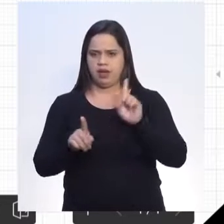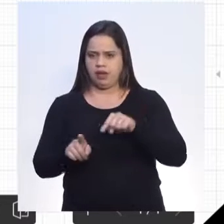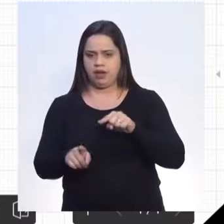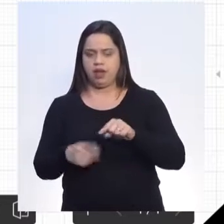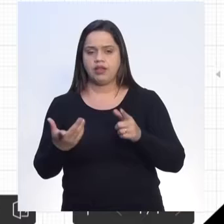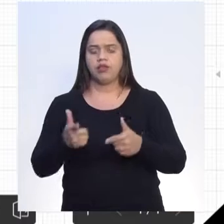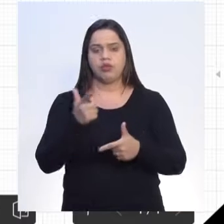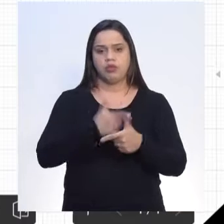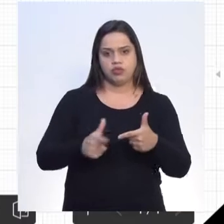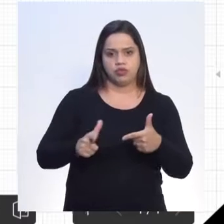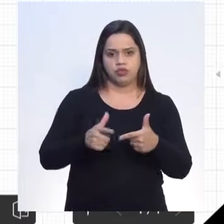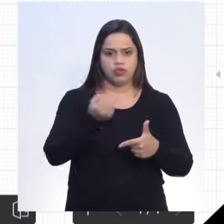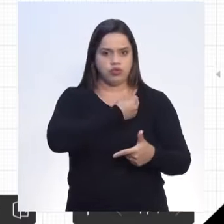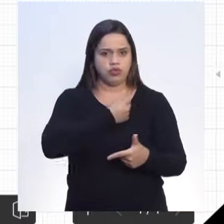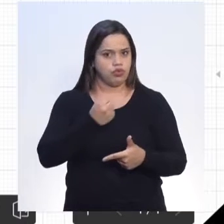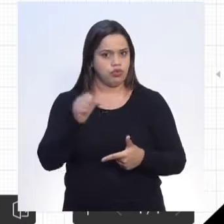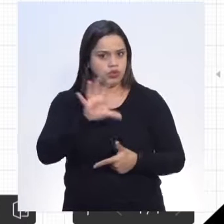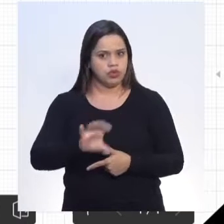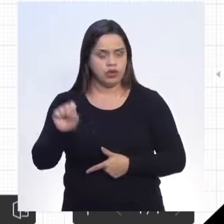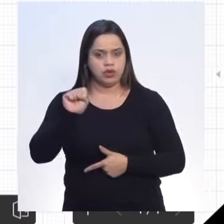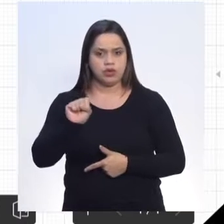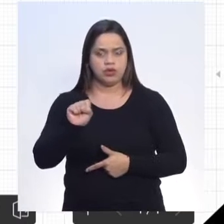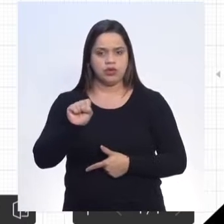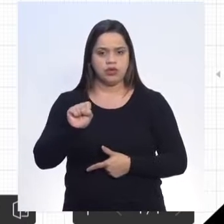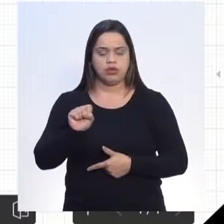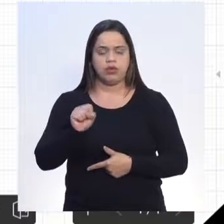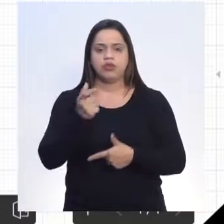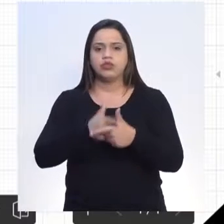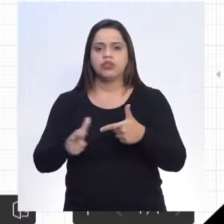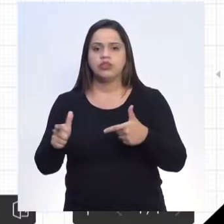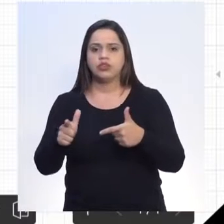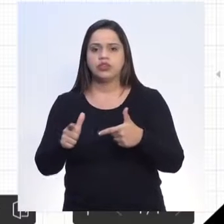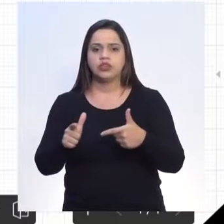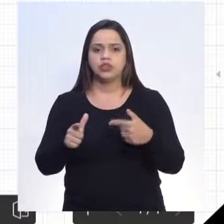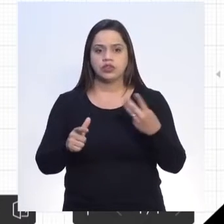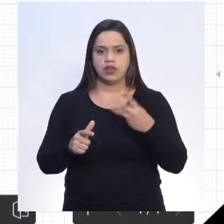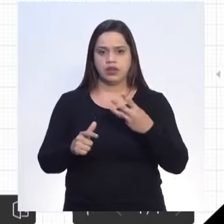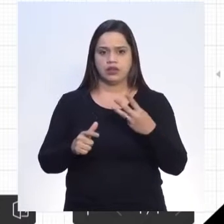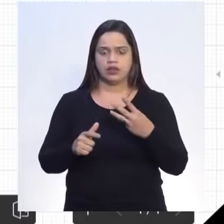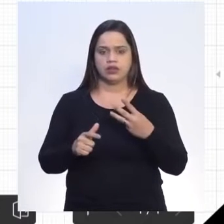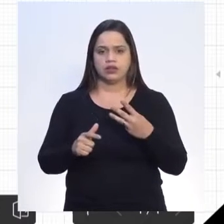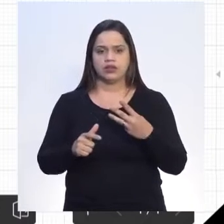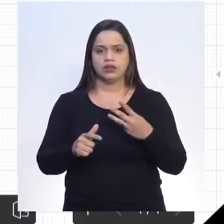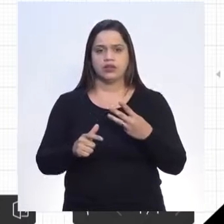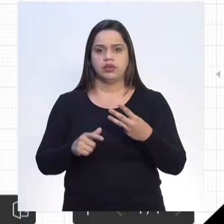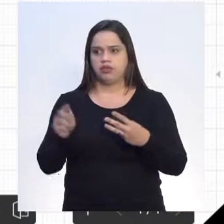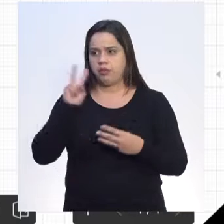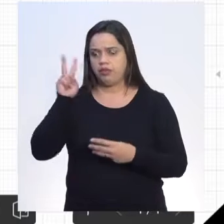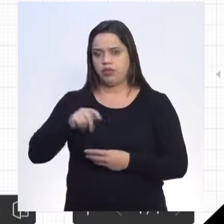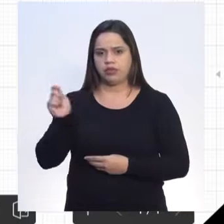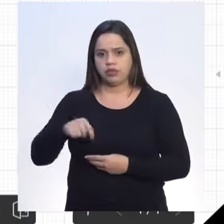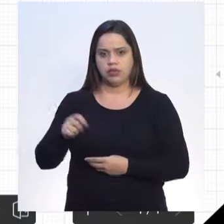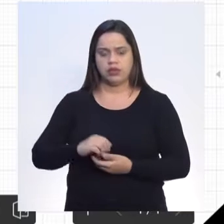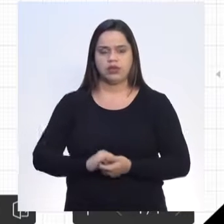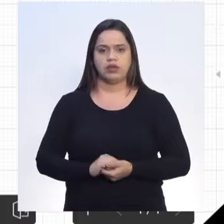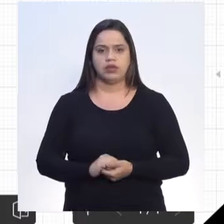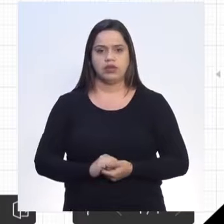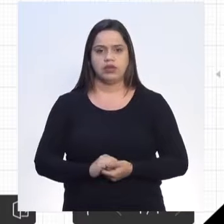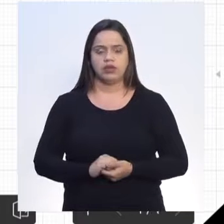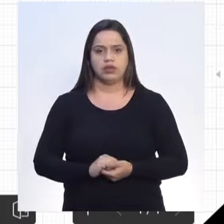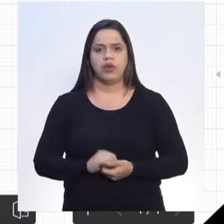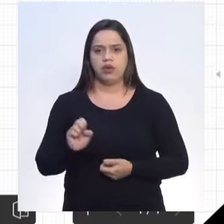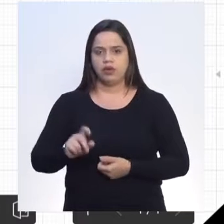vamos dividir então por um número inteiro, pode ser? Pode. Vamos dividir aqui por 3, para ver o que dá? Isso, essa é a ideia. Pode ser?